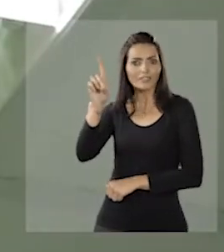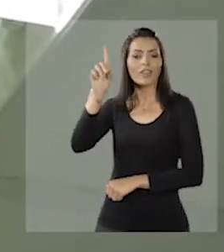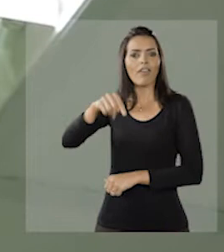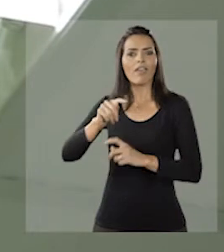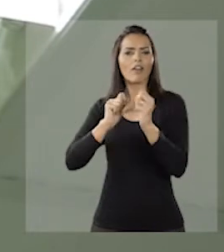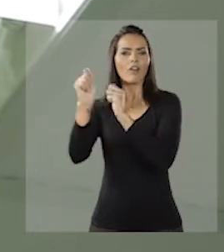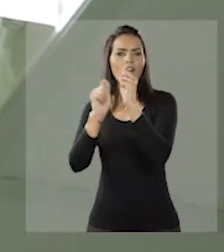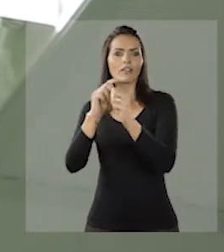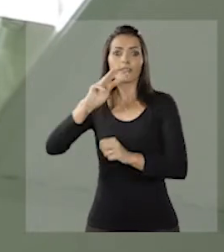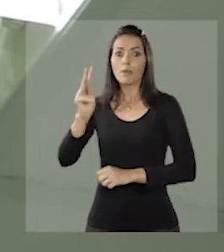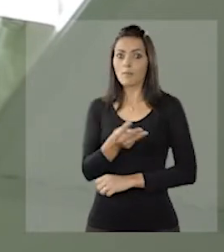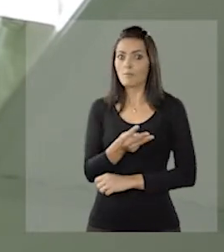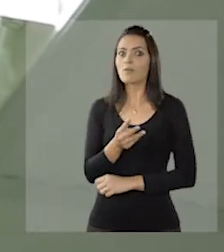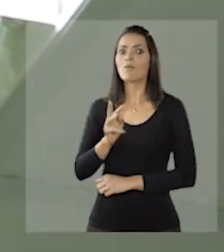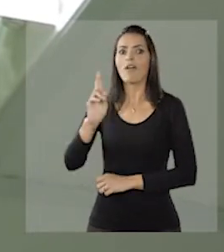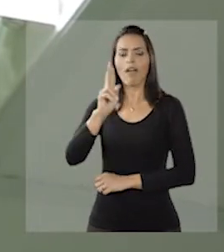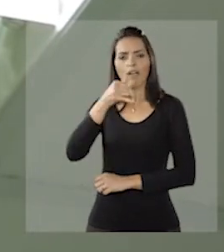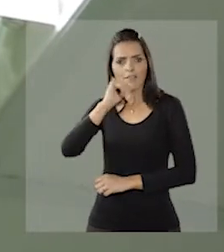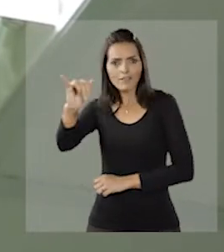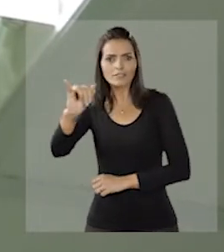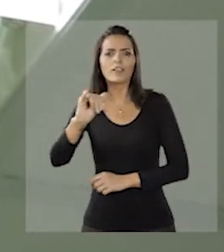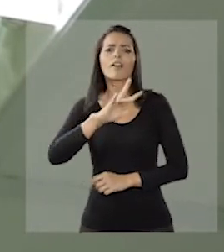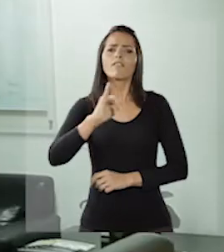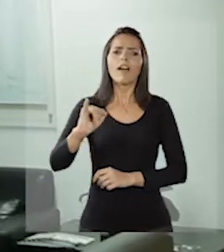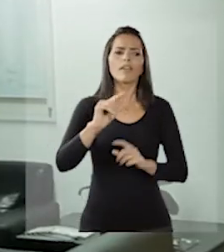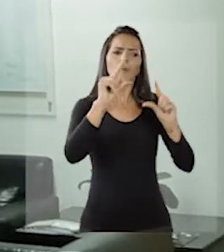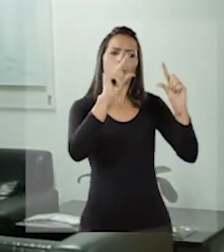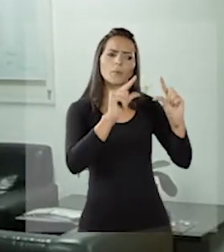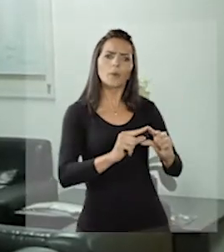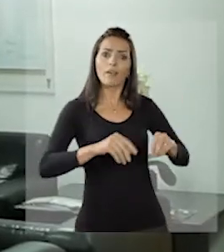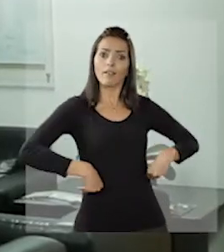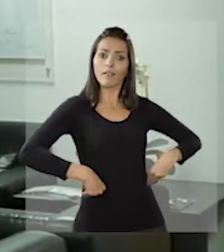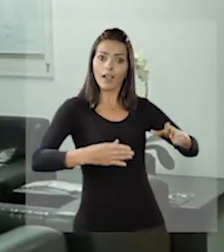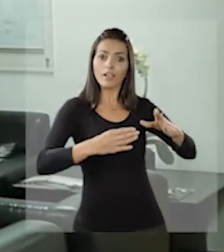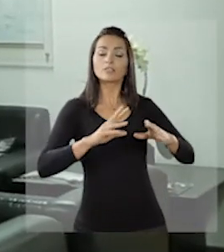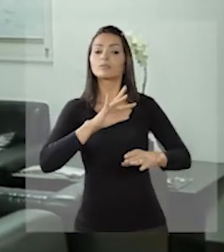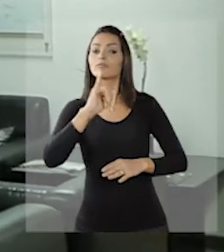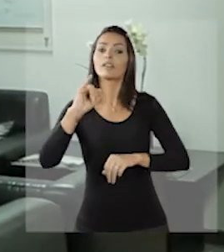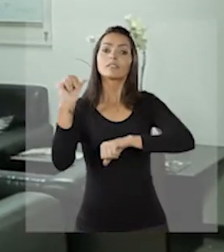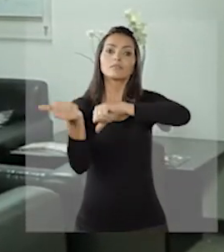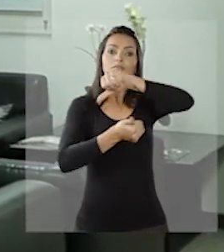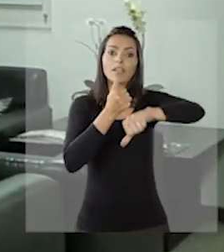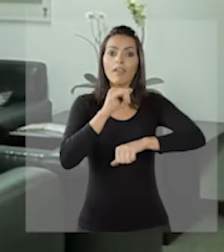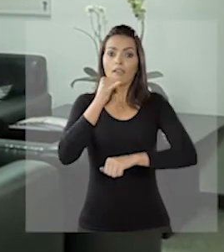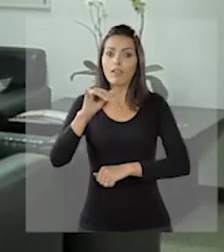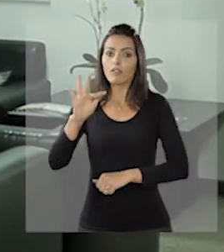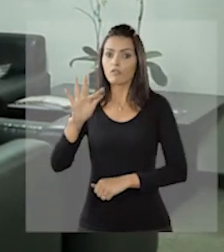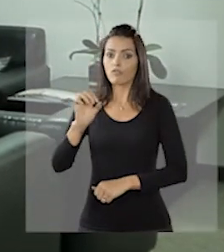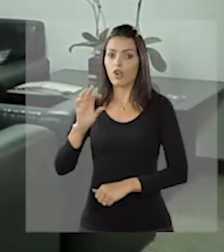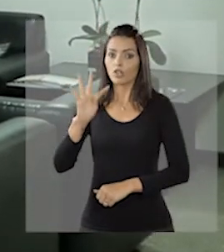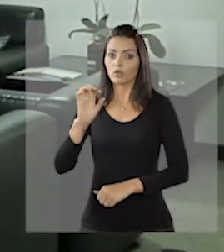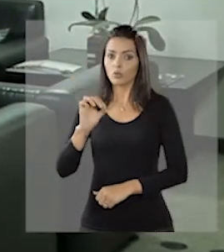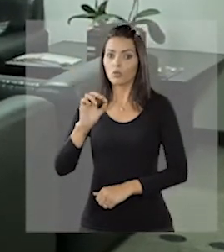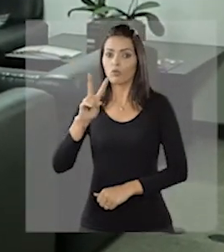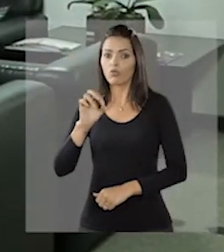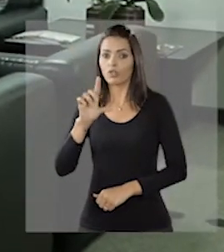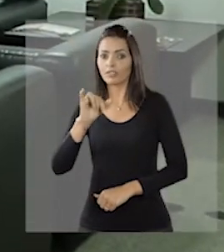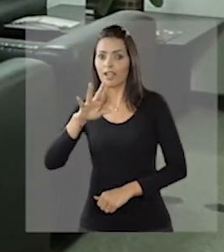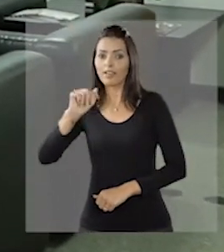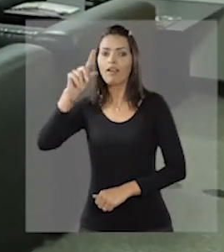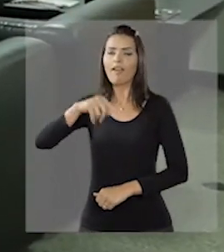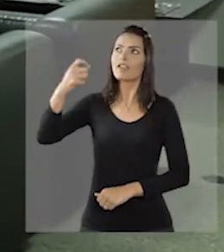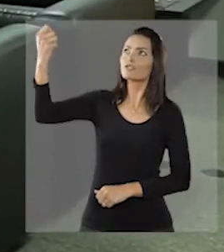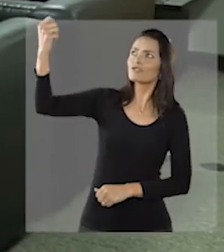conta de energia. A ideia é reduzir ainda mais esse gasto com a implantação do sistema de energia fotovoltaica, que está